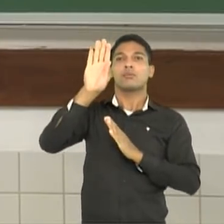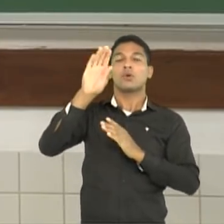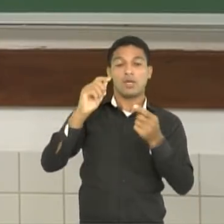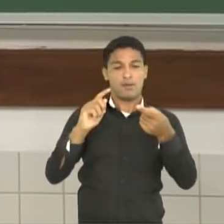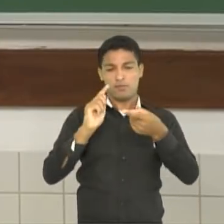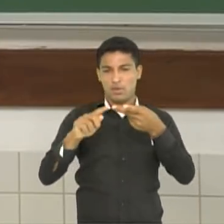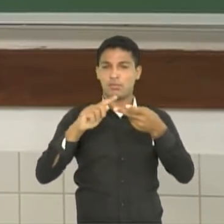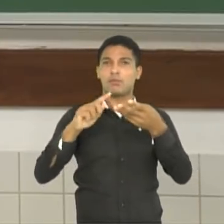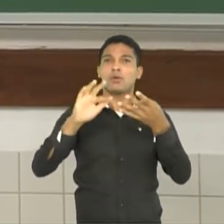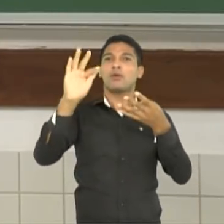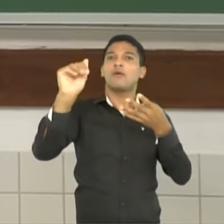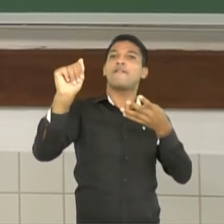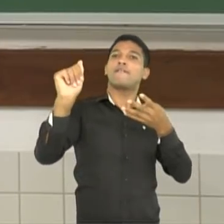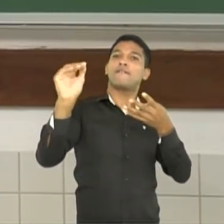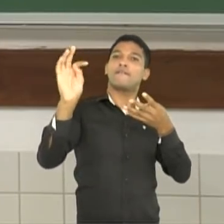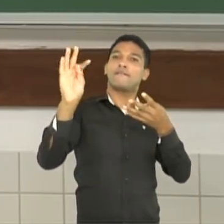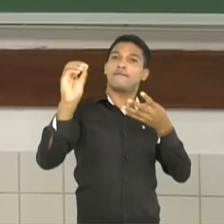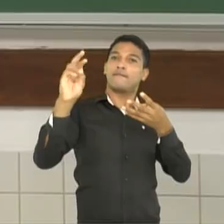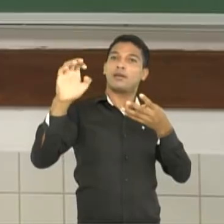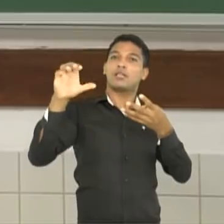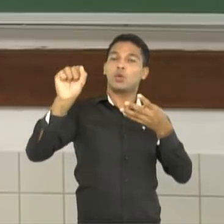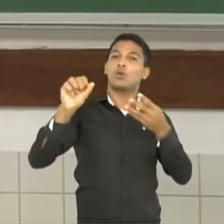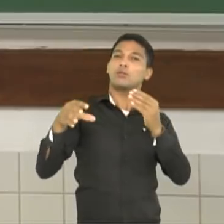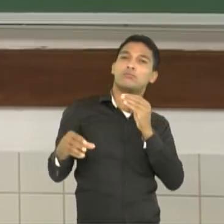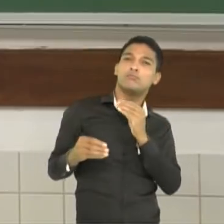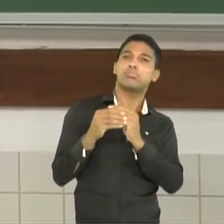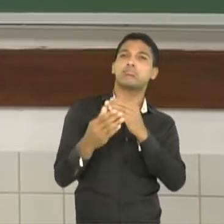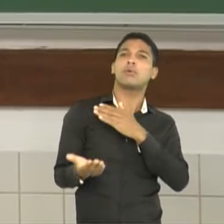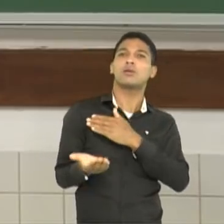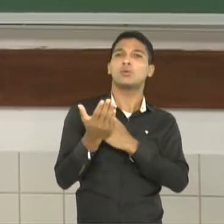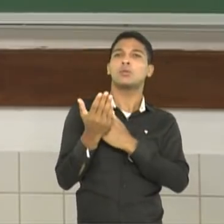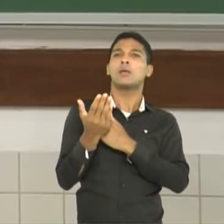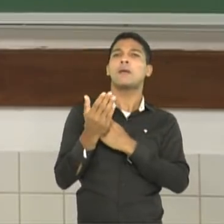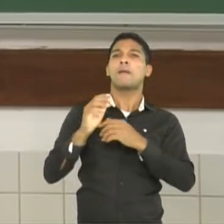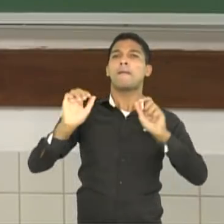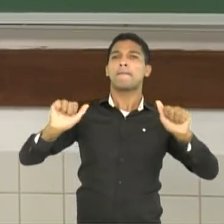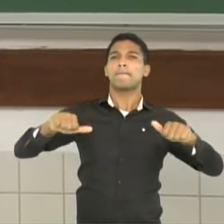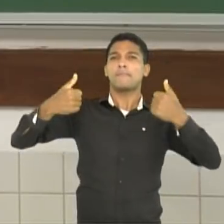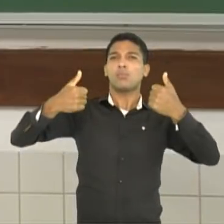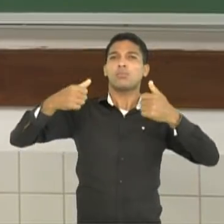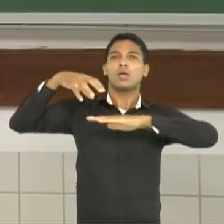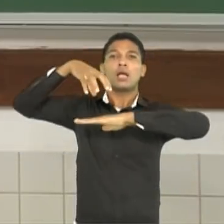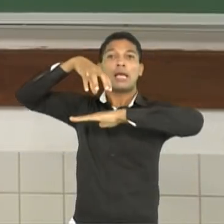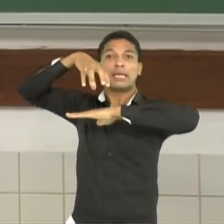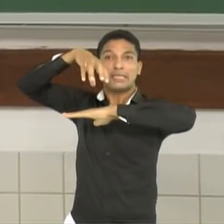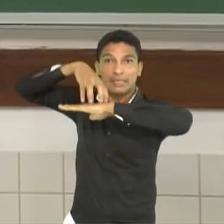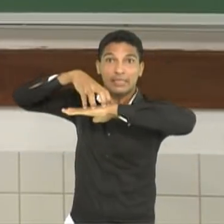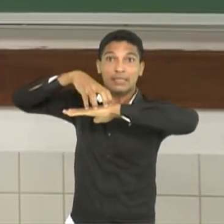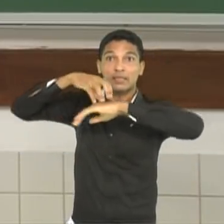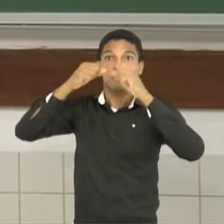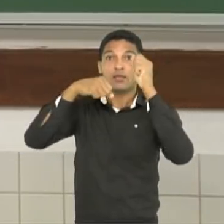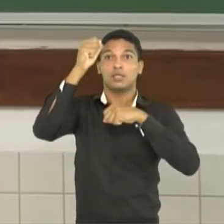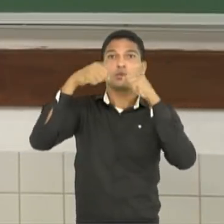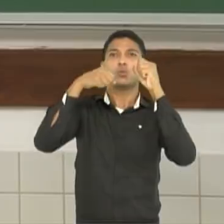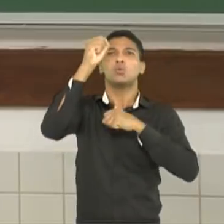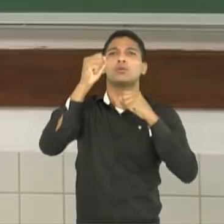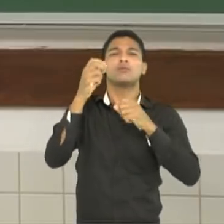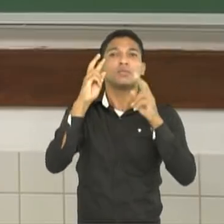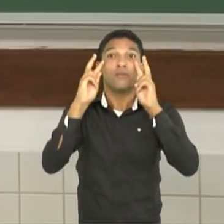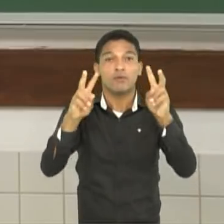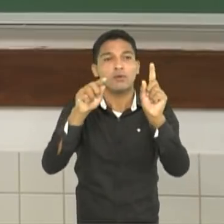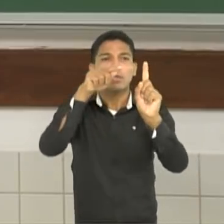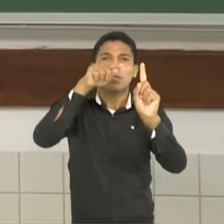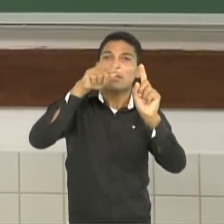fatores favoráveis ali às mudanças e no gráfico como está apresentada essa questão ali da indústria entre 96